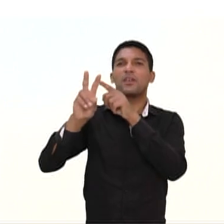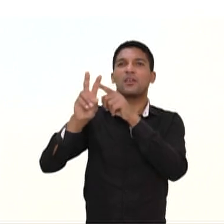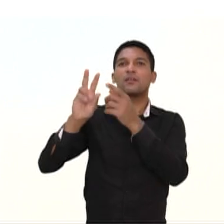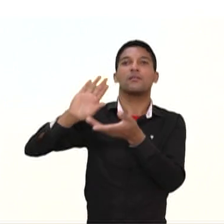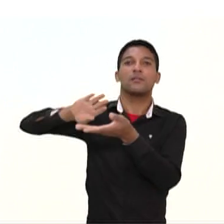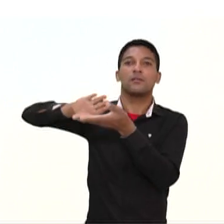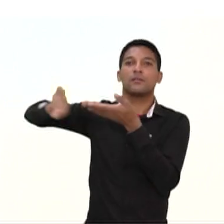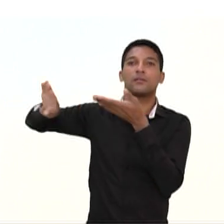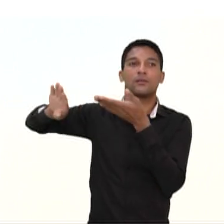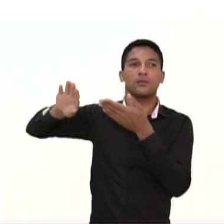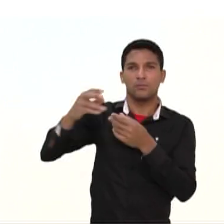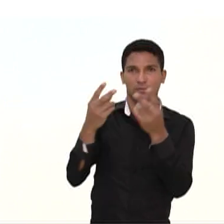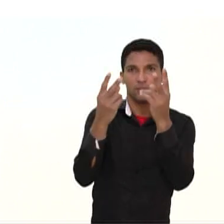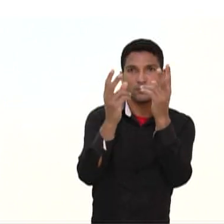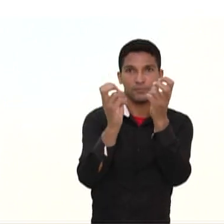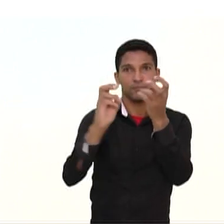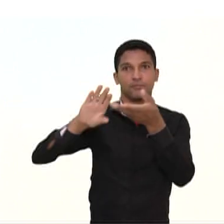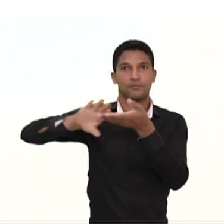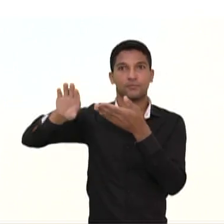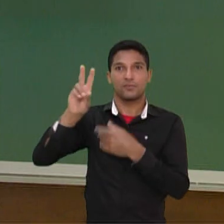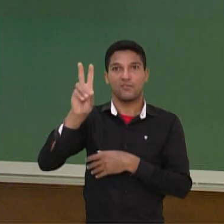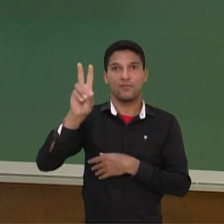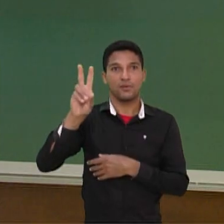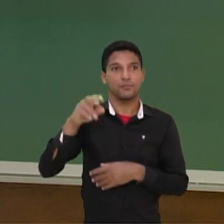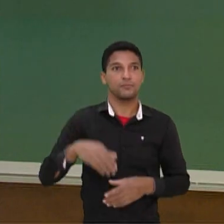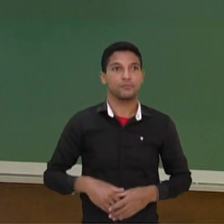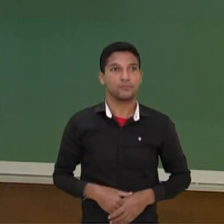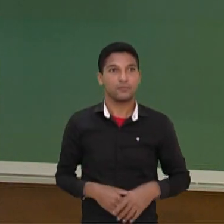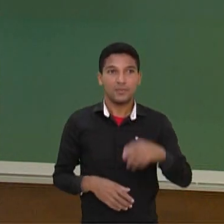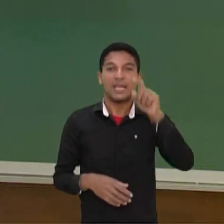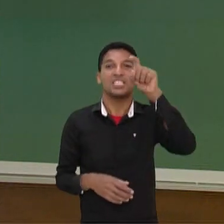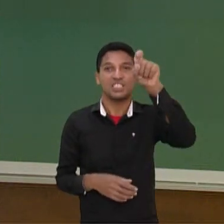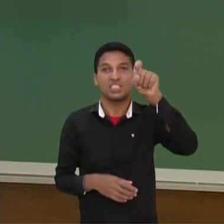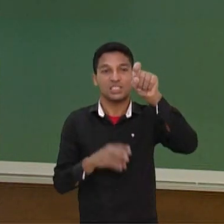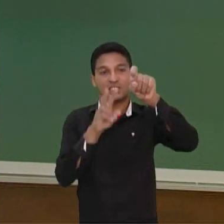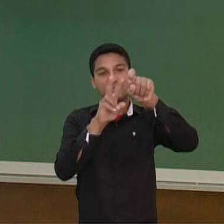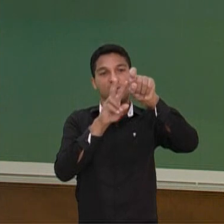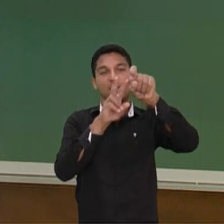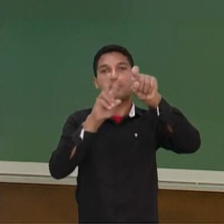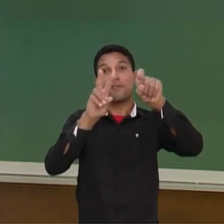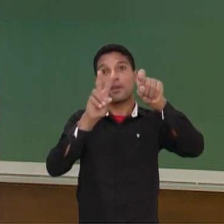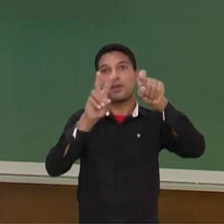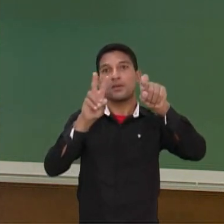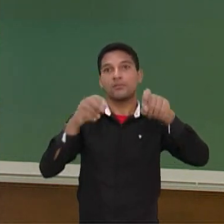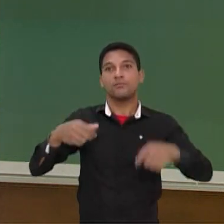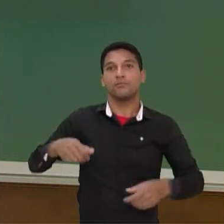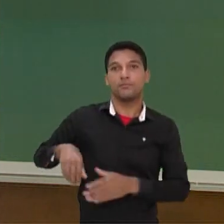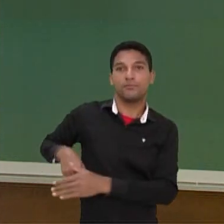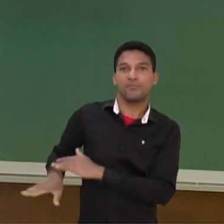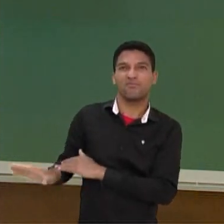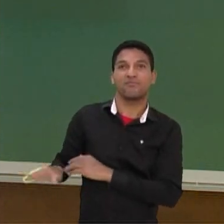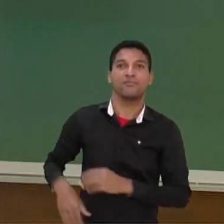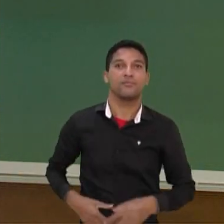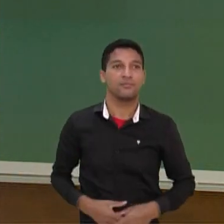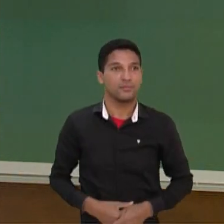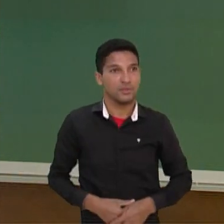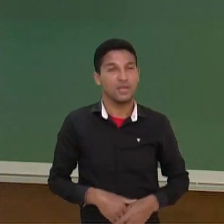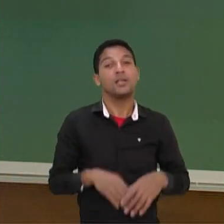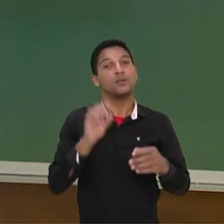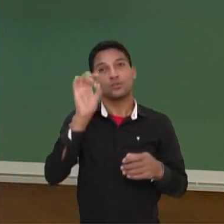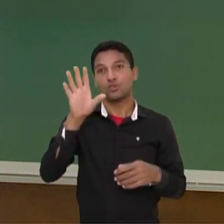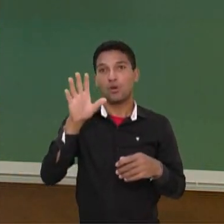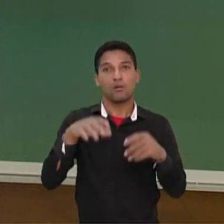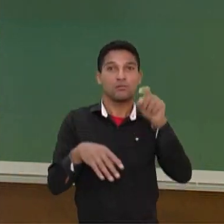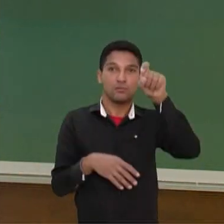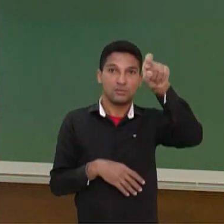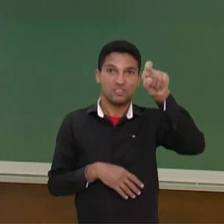aqui, estão me vendo lá? Olha aqui para mim então, veja, esse XV aqui, o V não tem, tá? Ali ele saiu de intrometido, é só X, tá? X aqui é